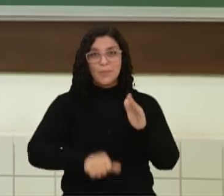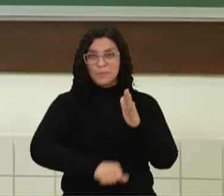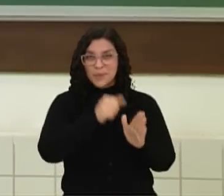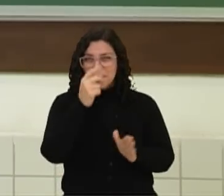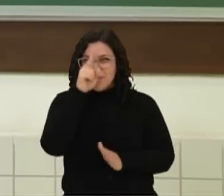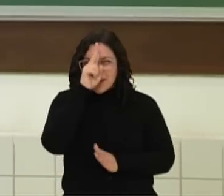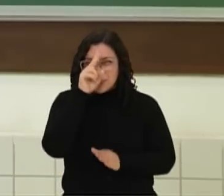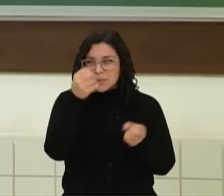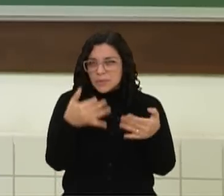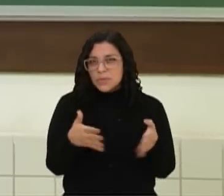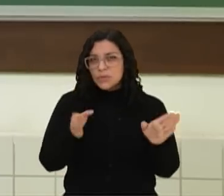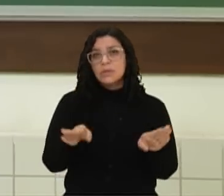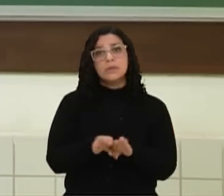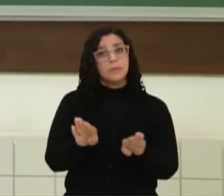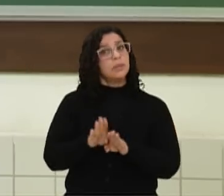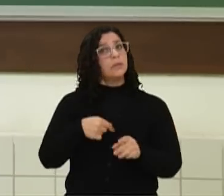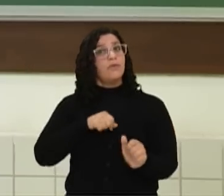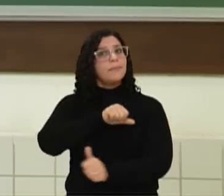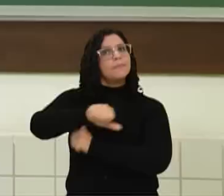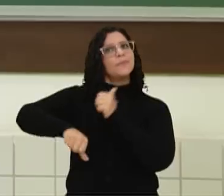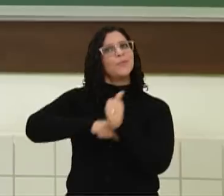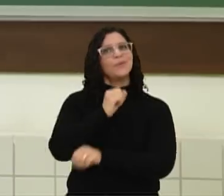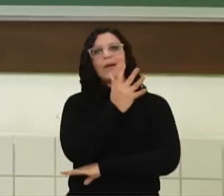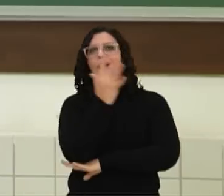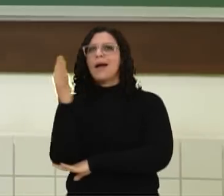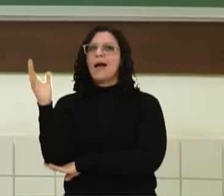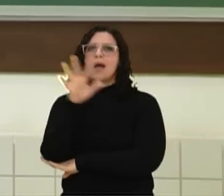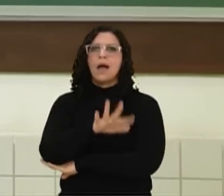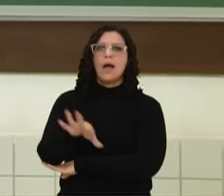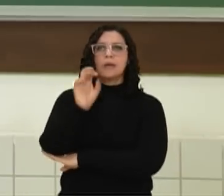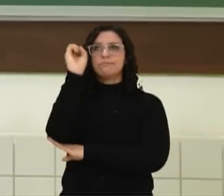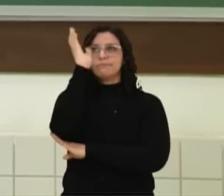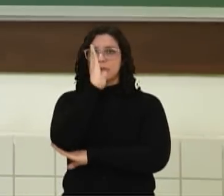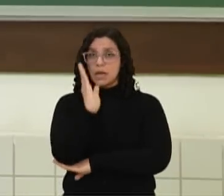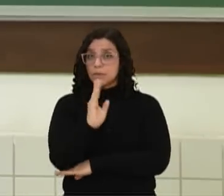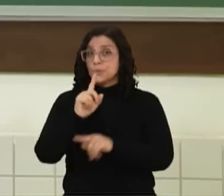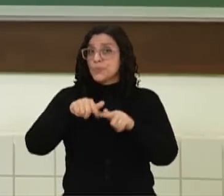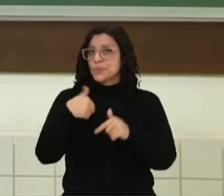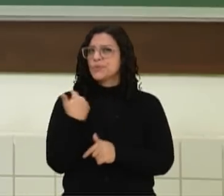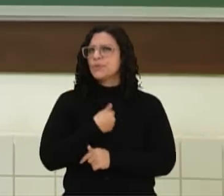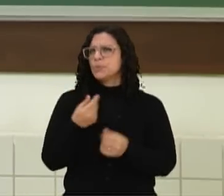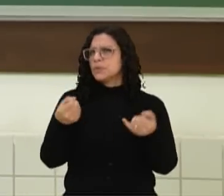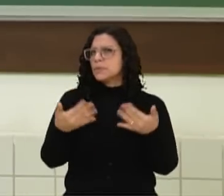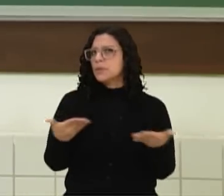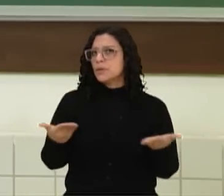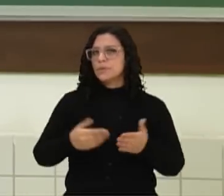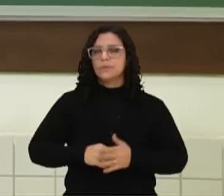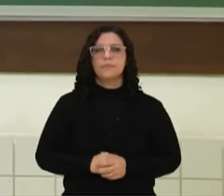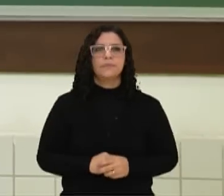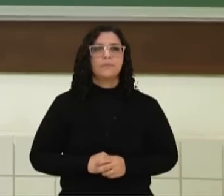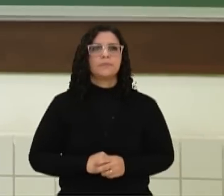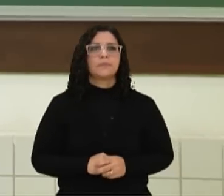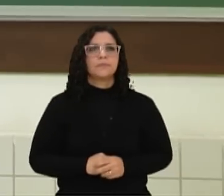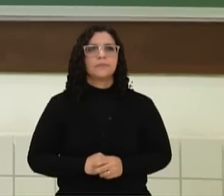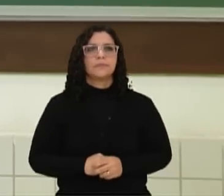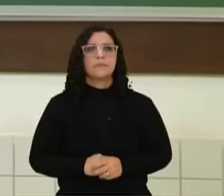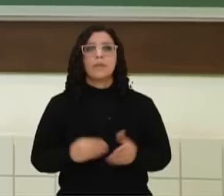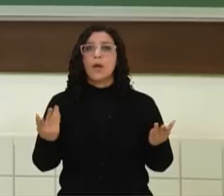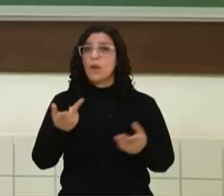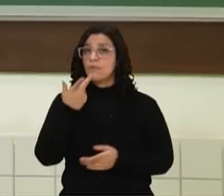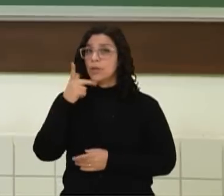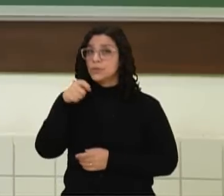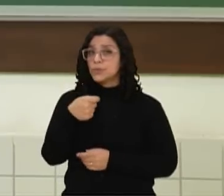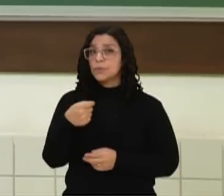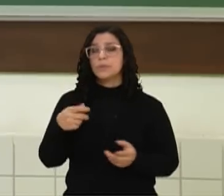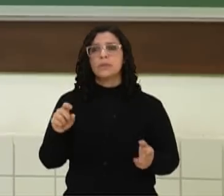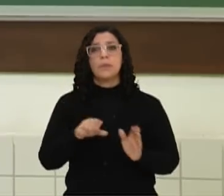essa apropriação desses recursos transforma as paisagens. Então, essa é a ideia do que nós vamos trabalhar hoje, ok? E aí eu trouxe